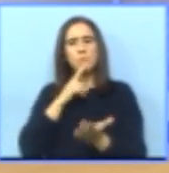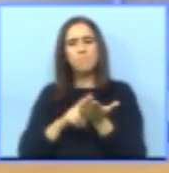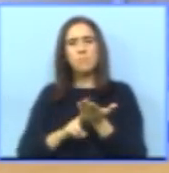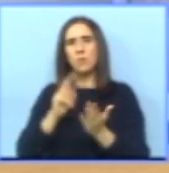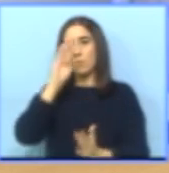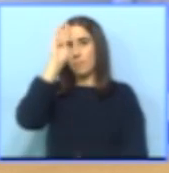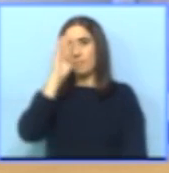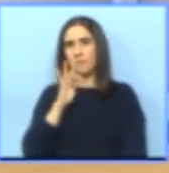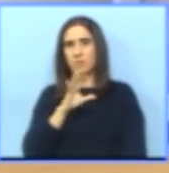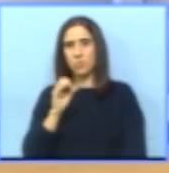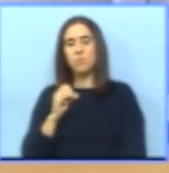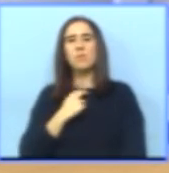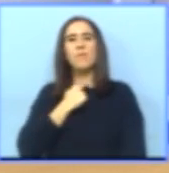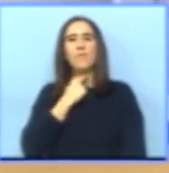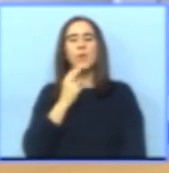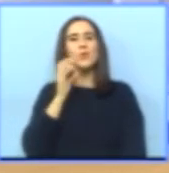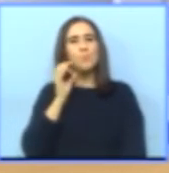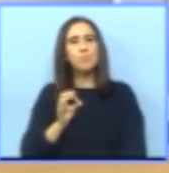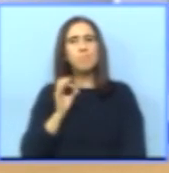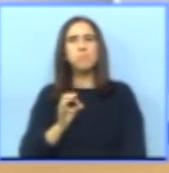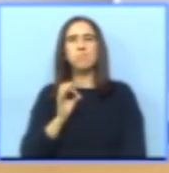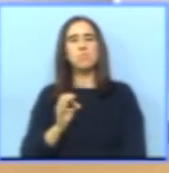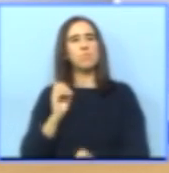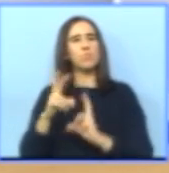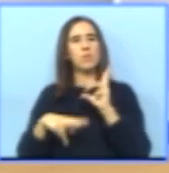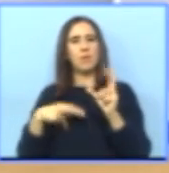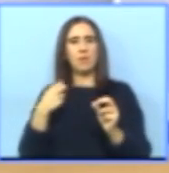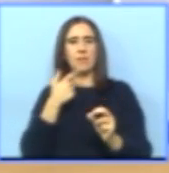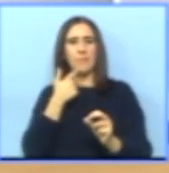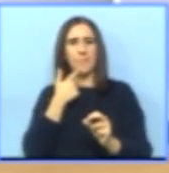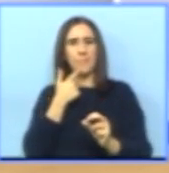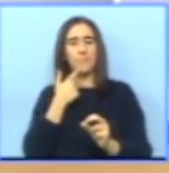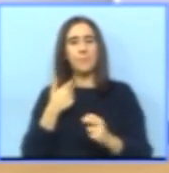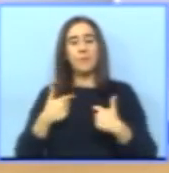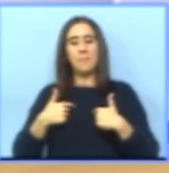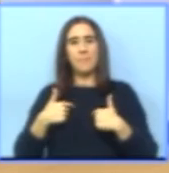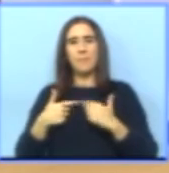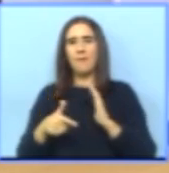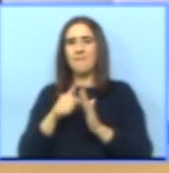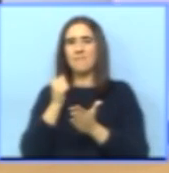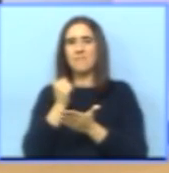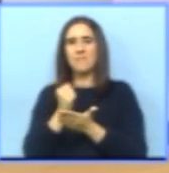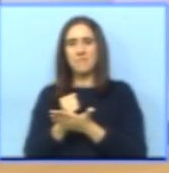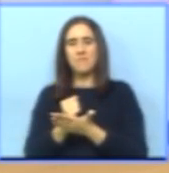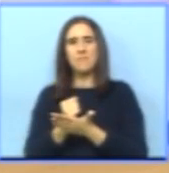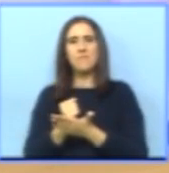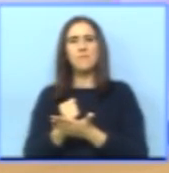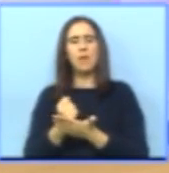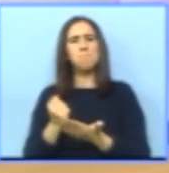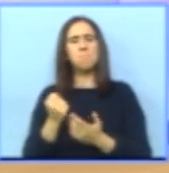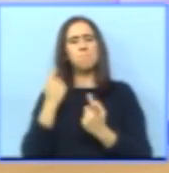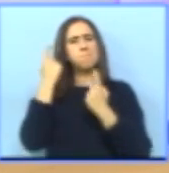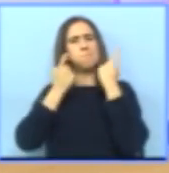Papa Francisco é uma voz muito, muito, muito moderna. A mim sempre me intrigou